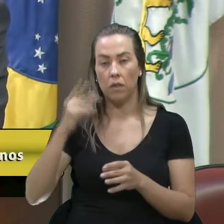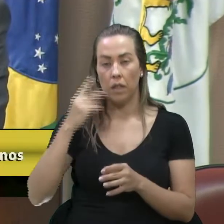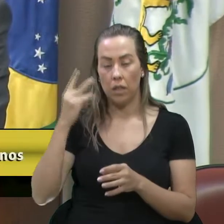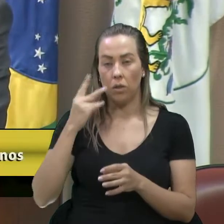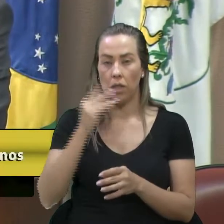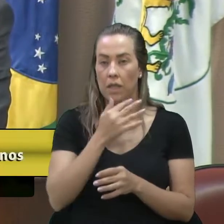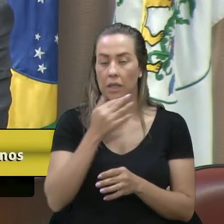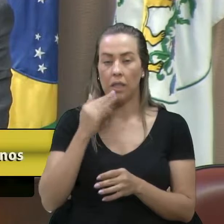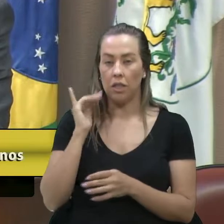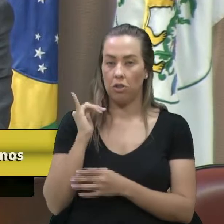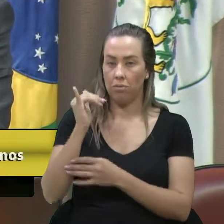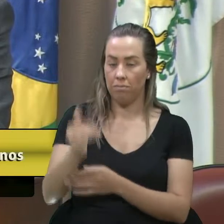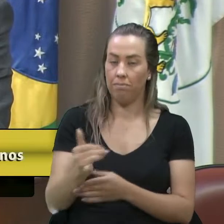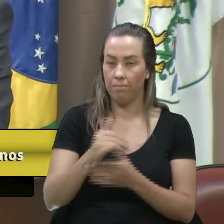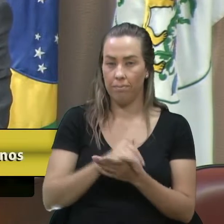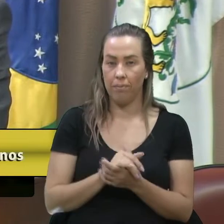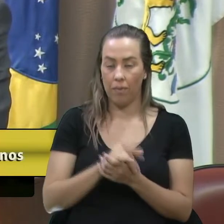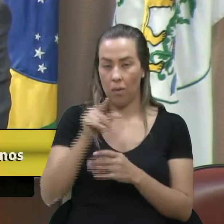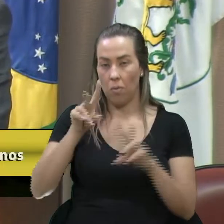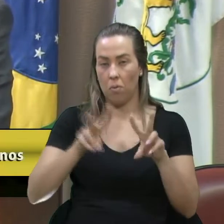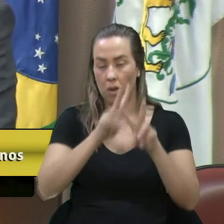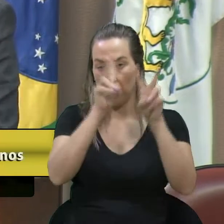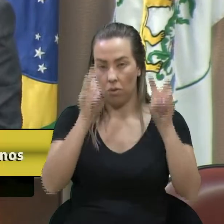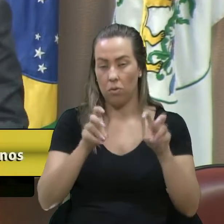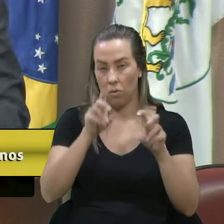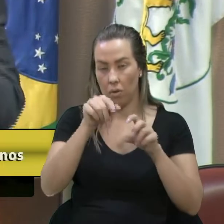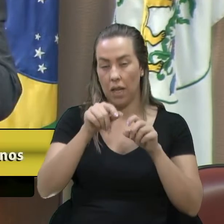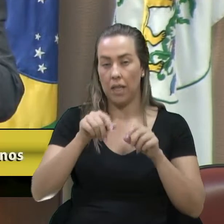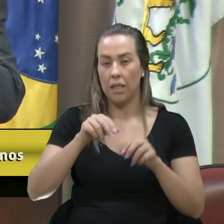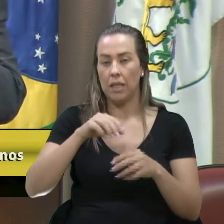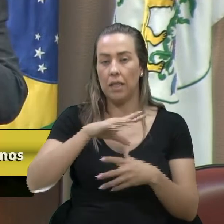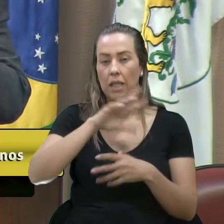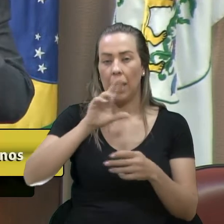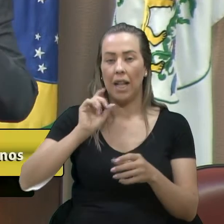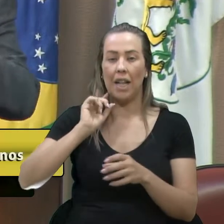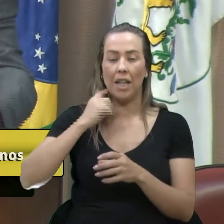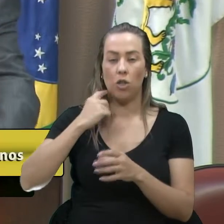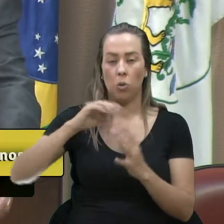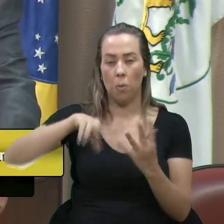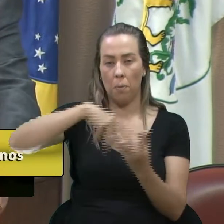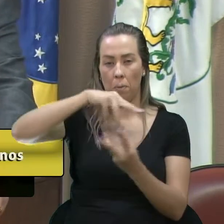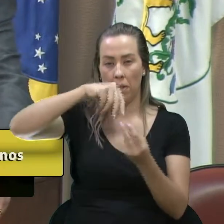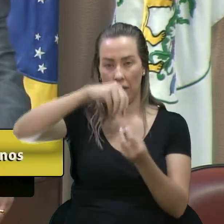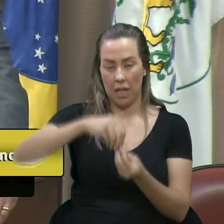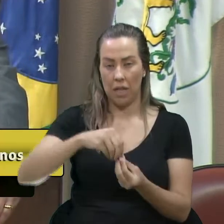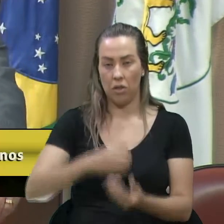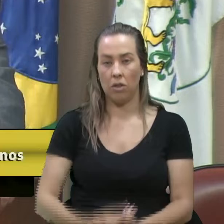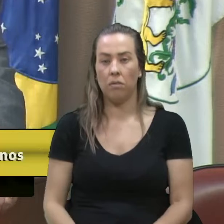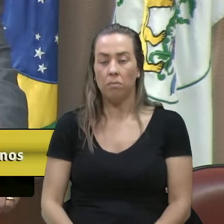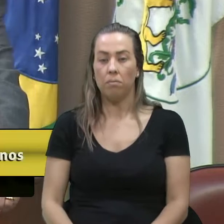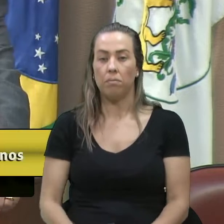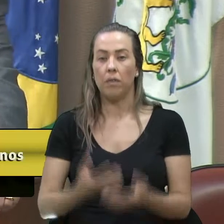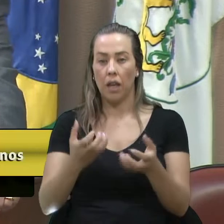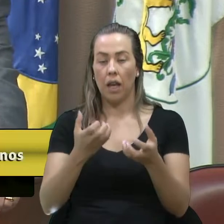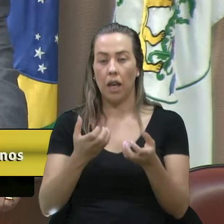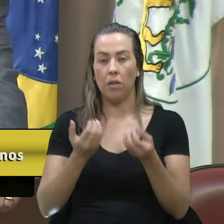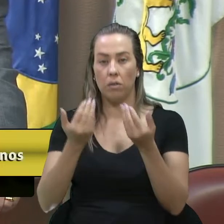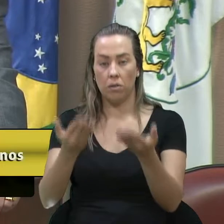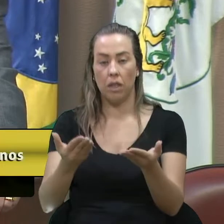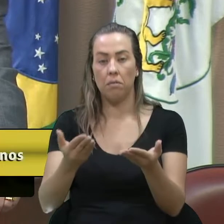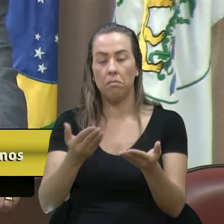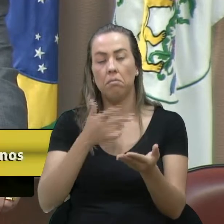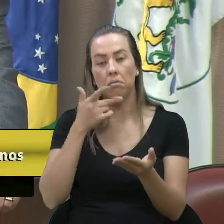Tati, quando o assunto é a reciclagem. Então, gostaria de ceder à senhora a